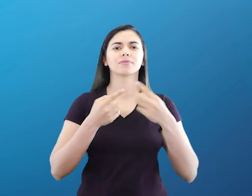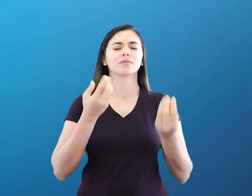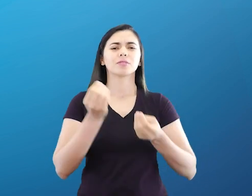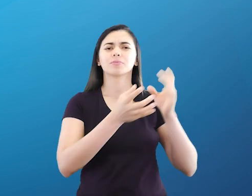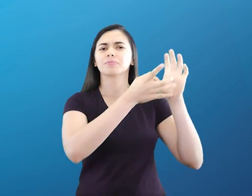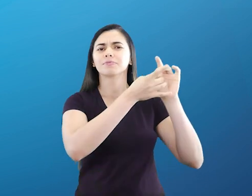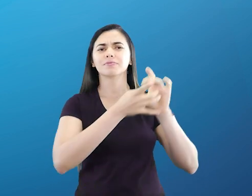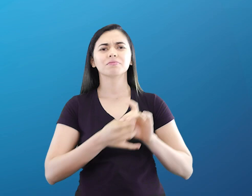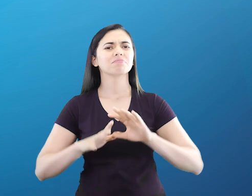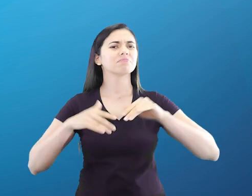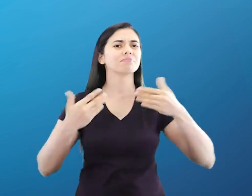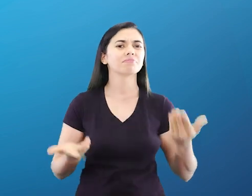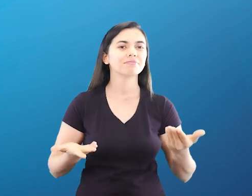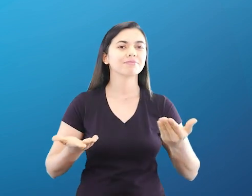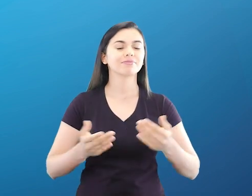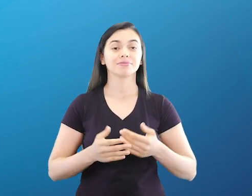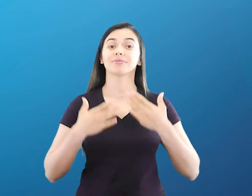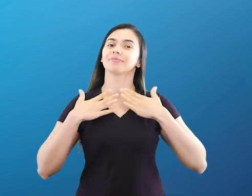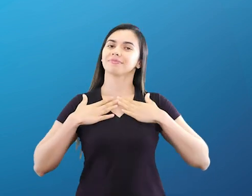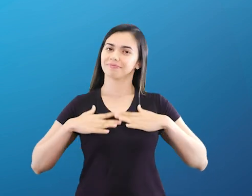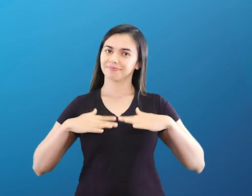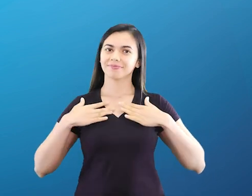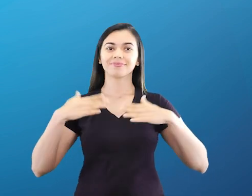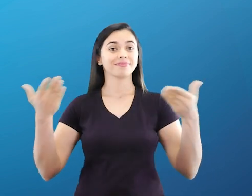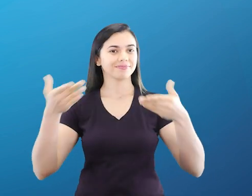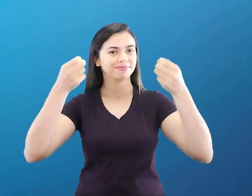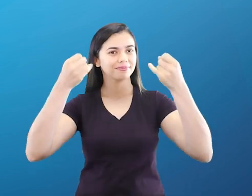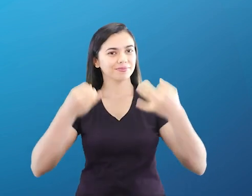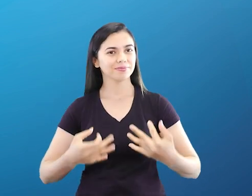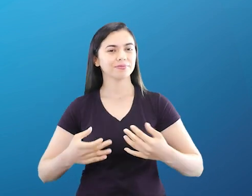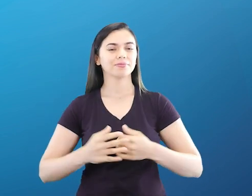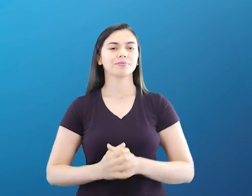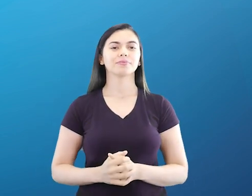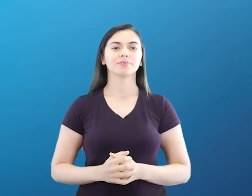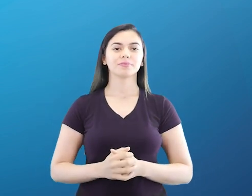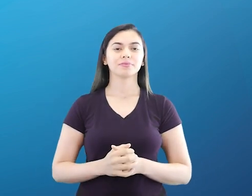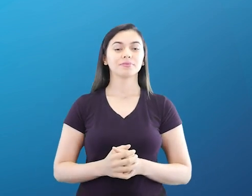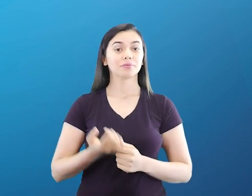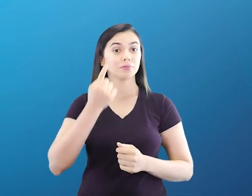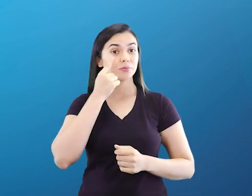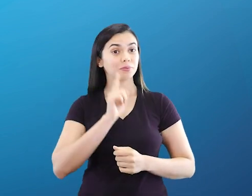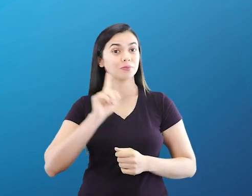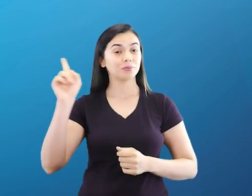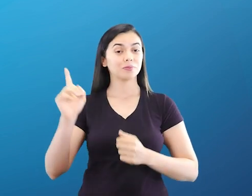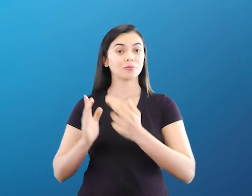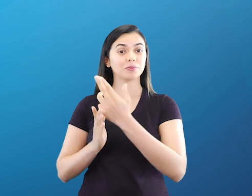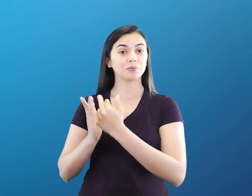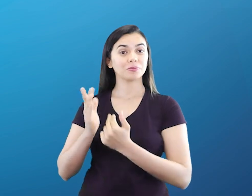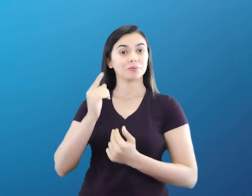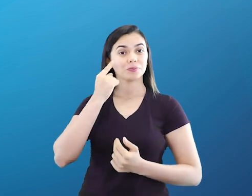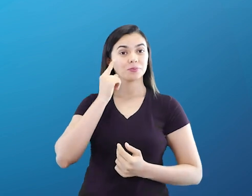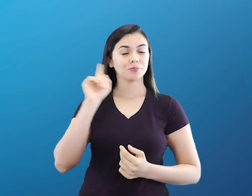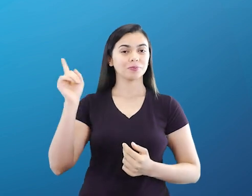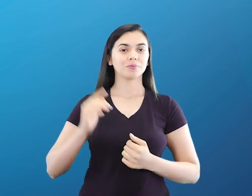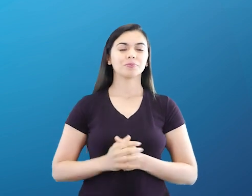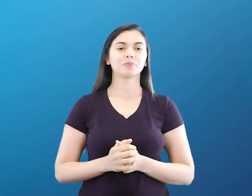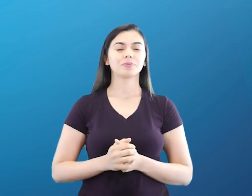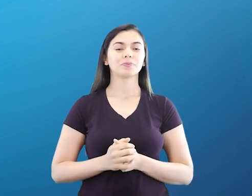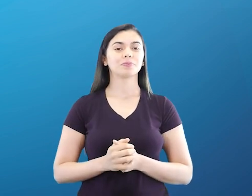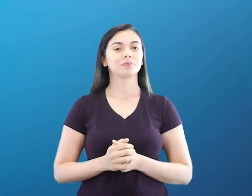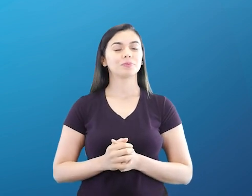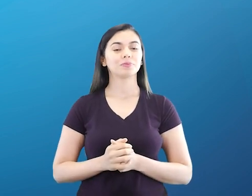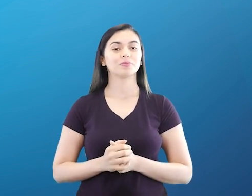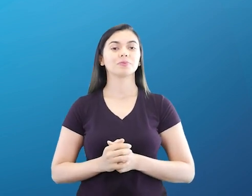Mas em qual contexto que isso acontece? Calma que eu vou te explicar. Mas olha só essa imagem. É uma obra do